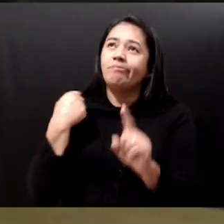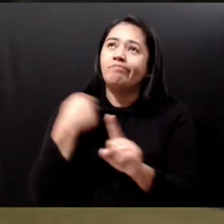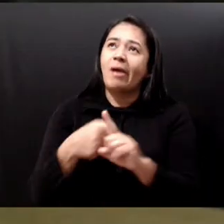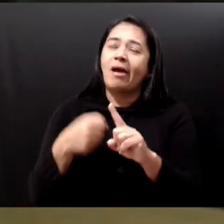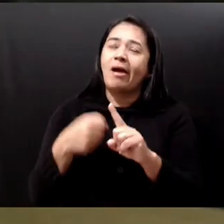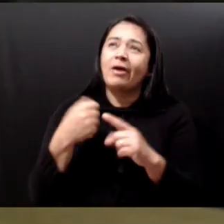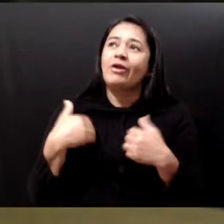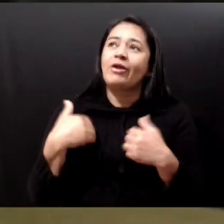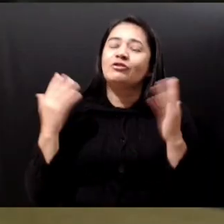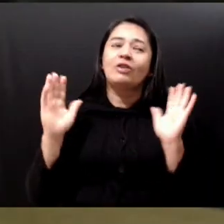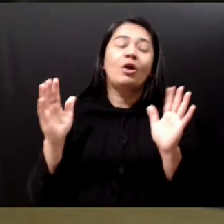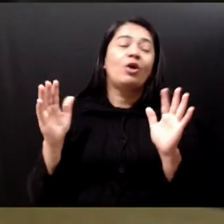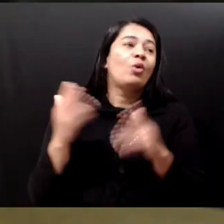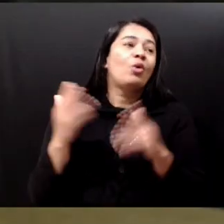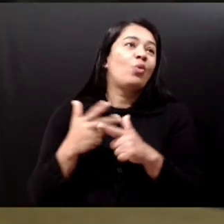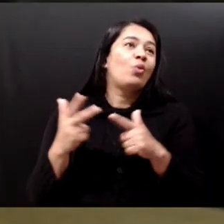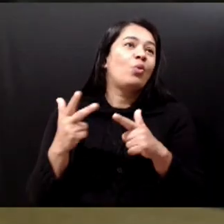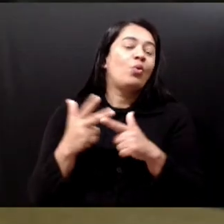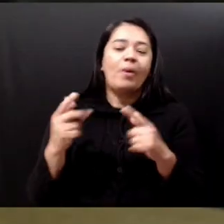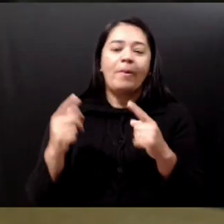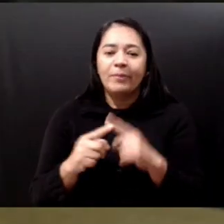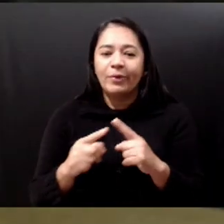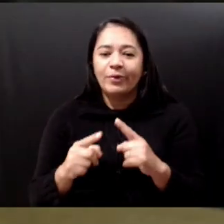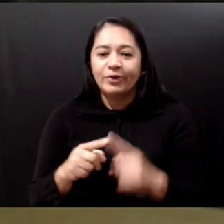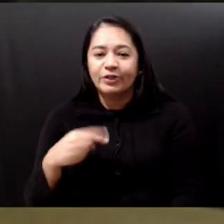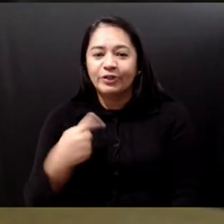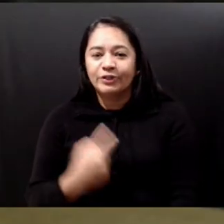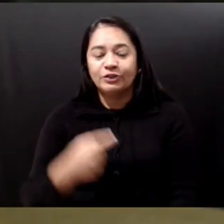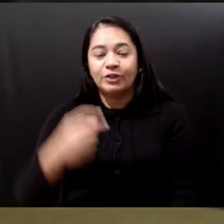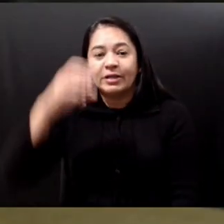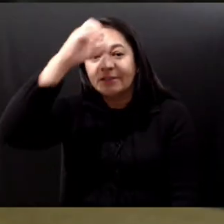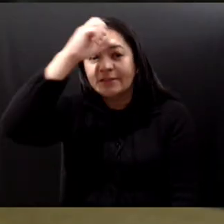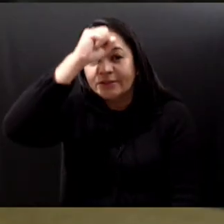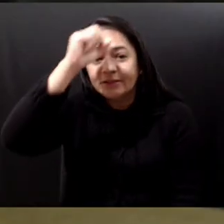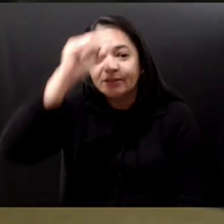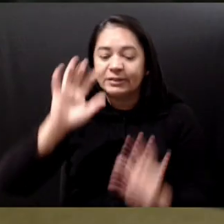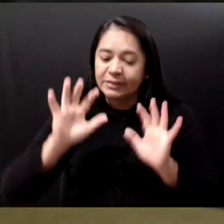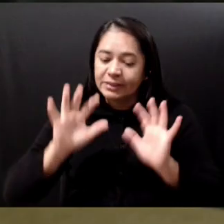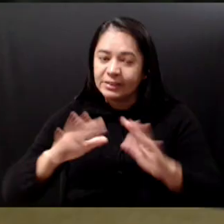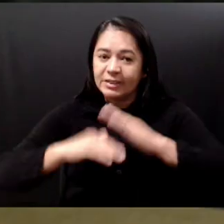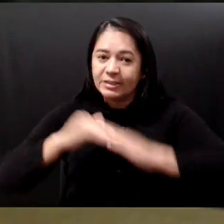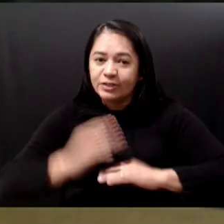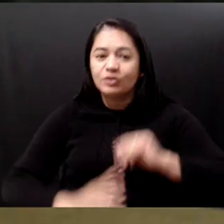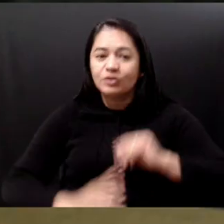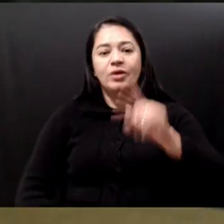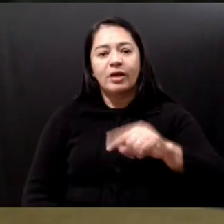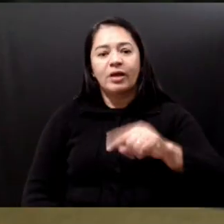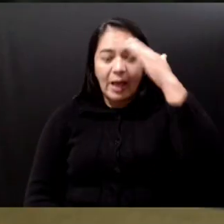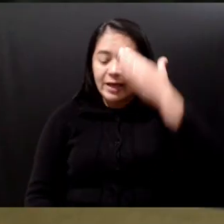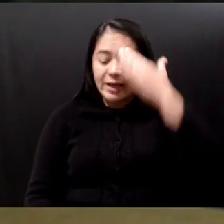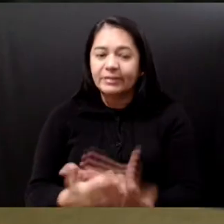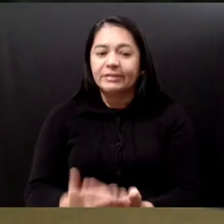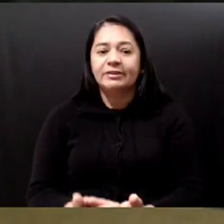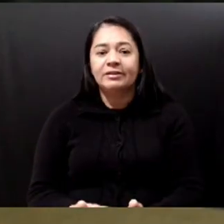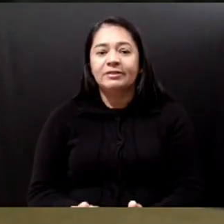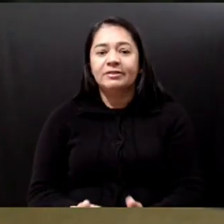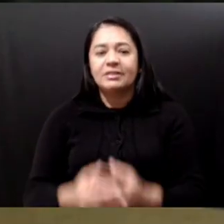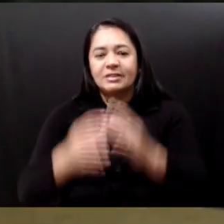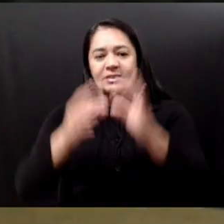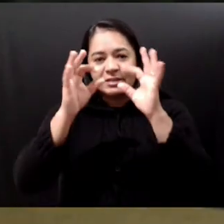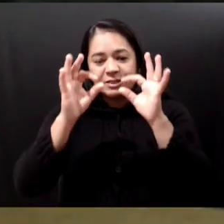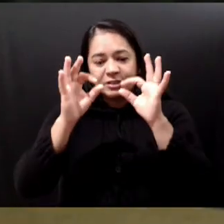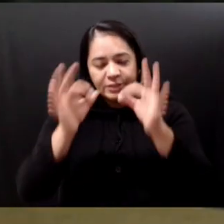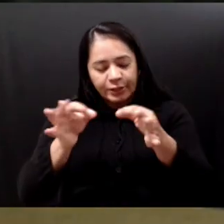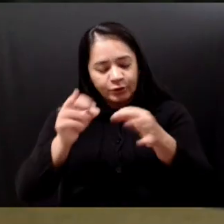Por quê? Porque a gente aprende. Isso é a resiliência. E acredite, vai dar certo. É isso que a